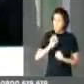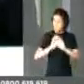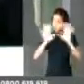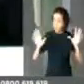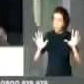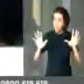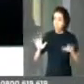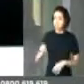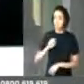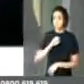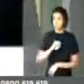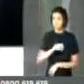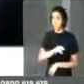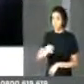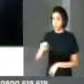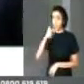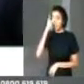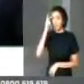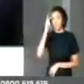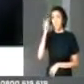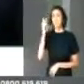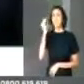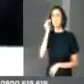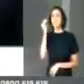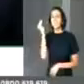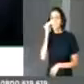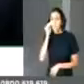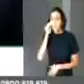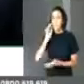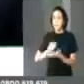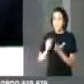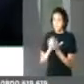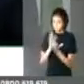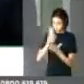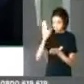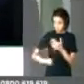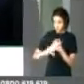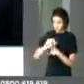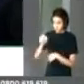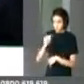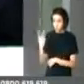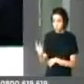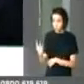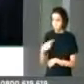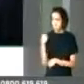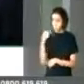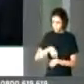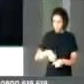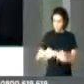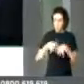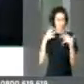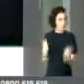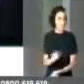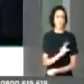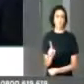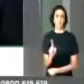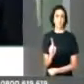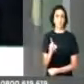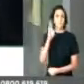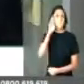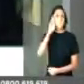aqueles que tentarem fazer um acordo para anistiar a Caixa 2, nós não aceitaremos aqui em plenário, principalmente, senhor presidente,